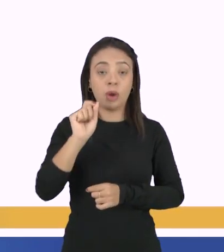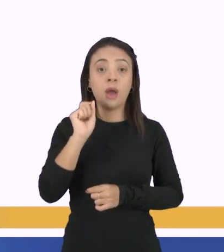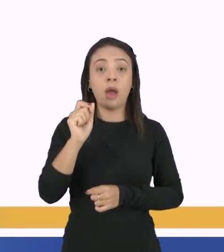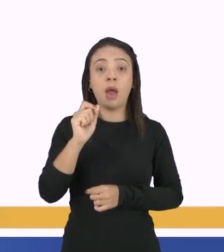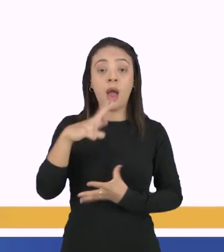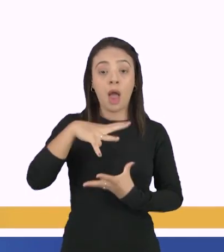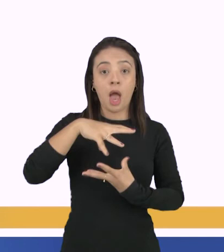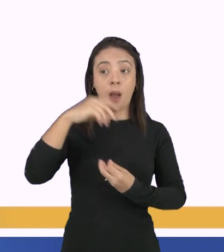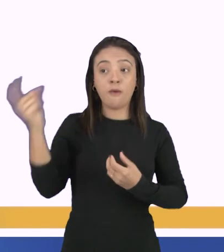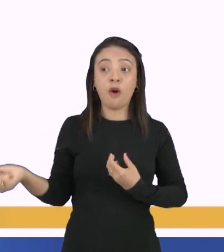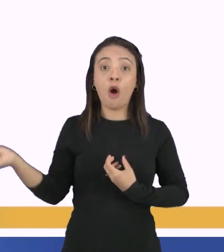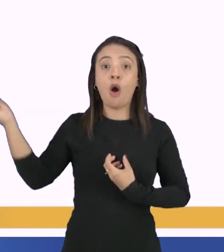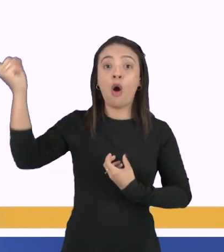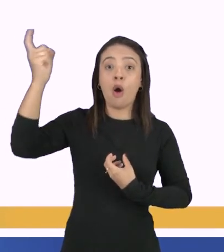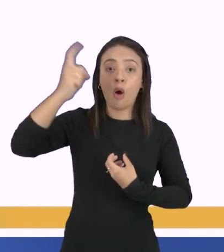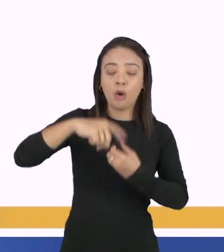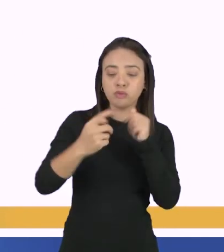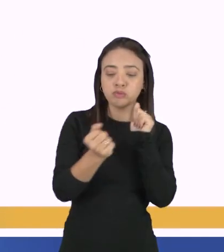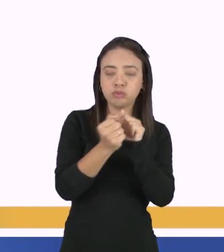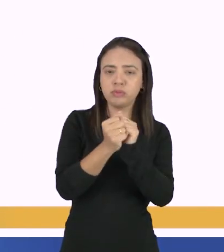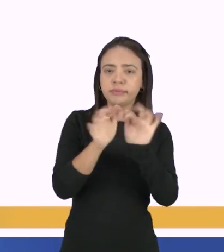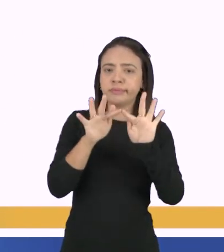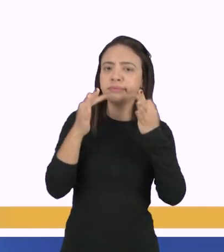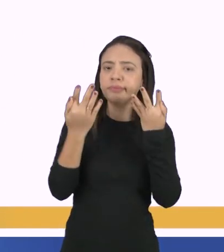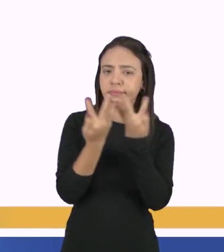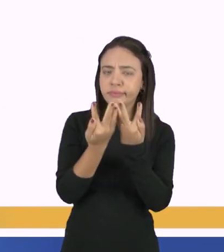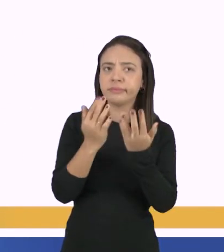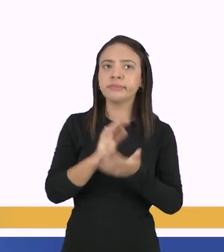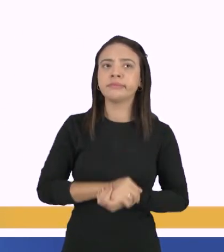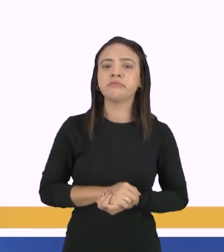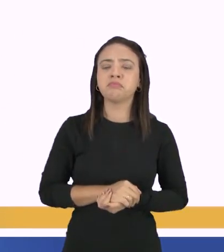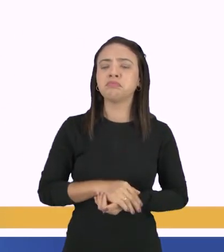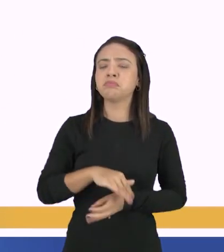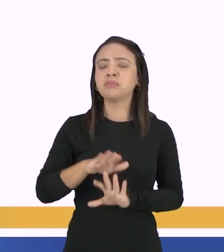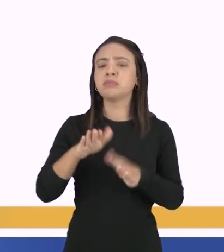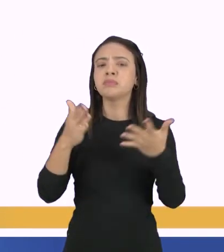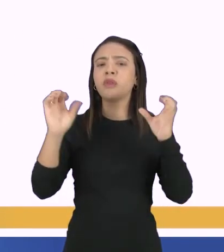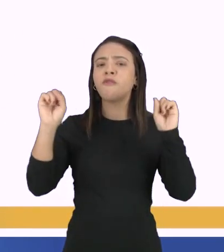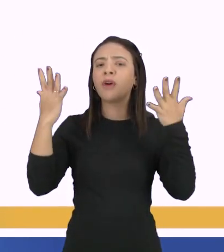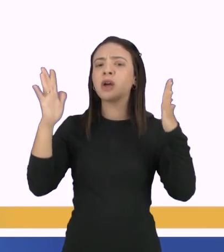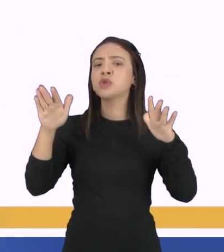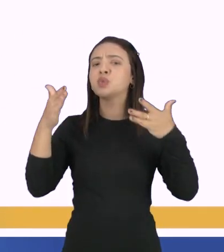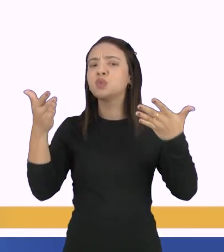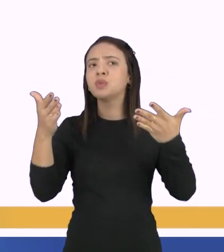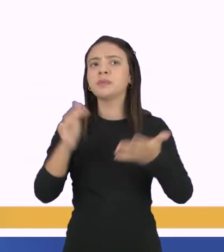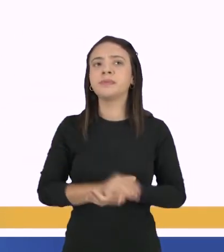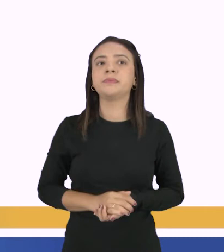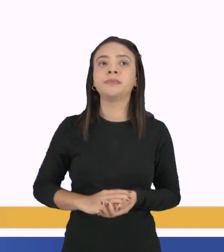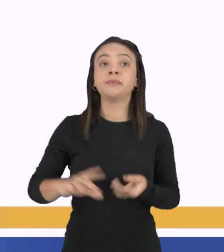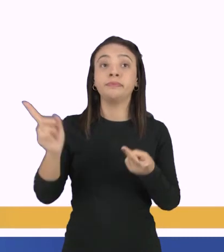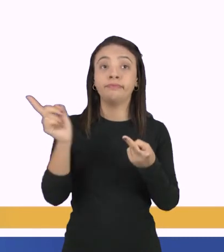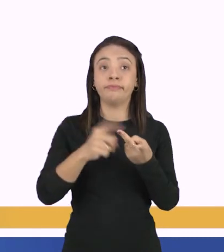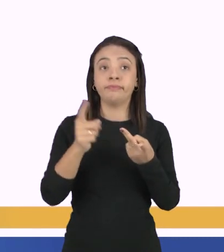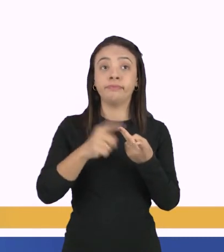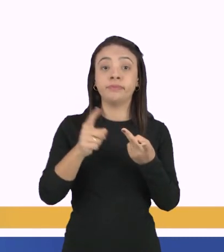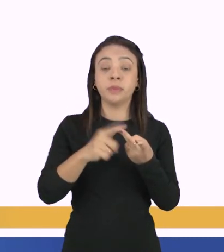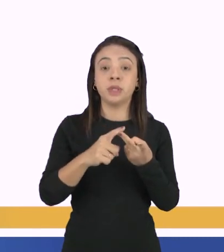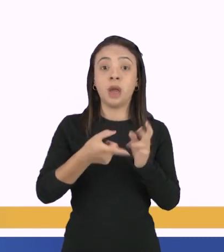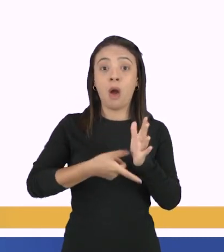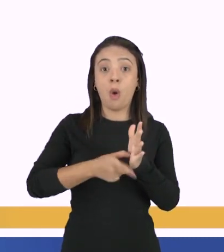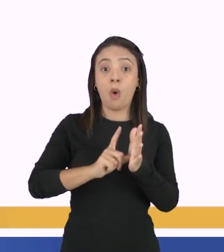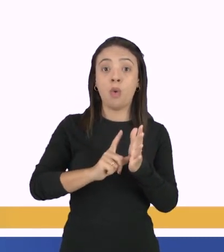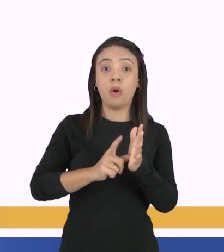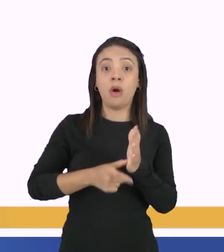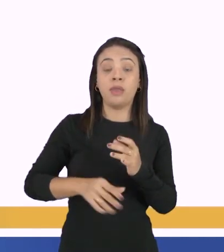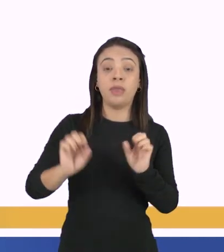podem voltar do além para estar perto dos seus. Qual é a celebração? Na véspera do festival, as pessoas